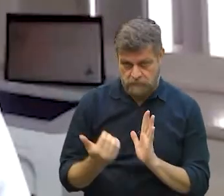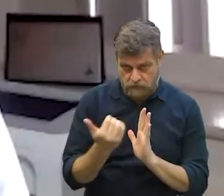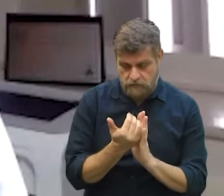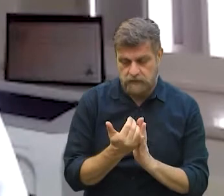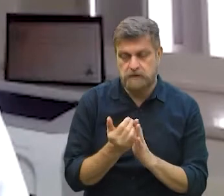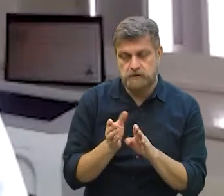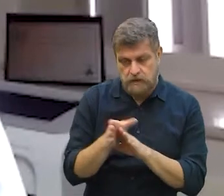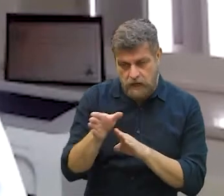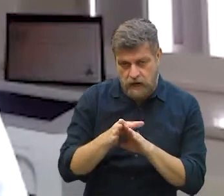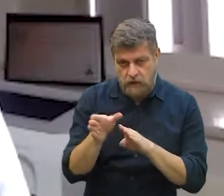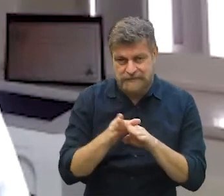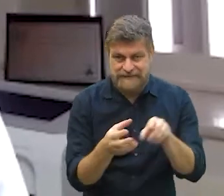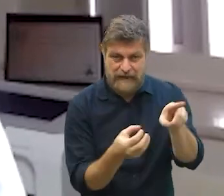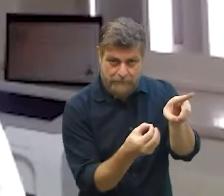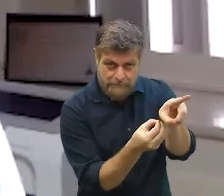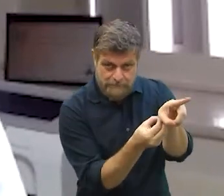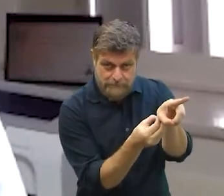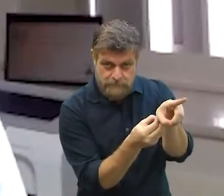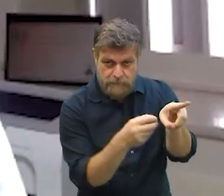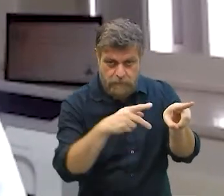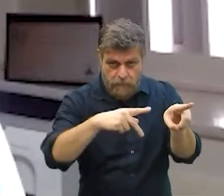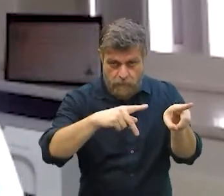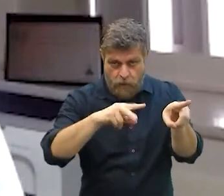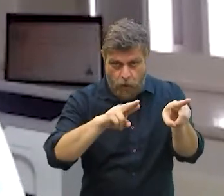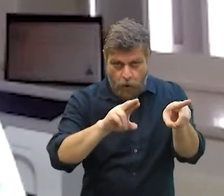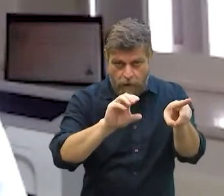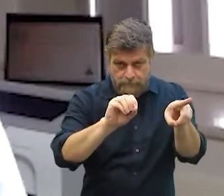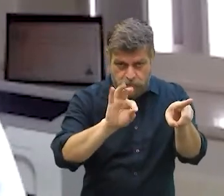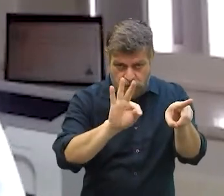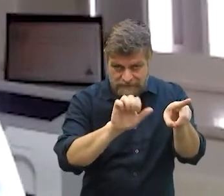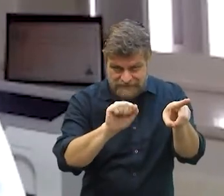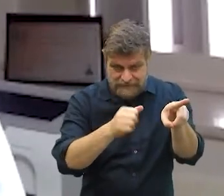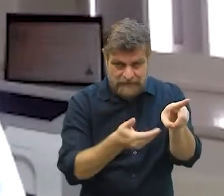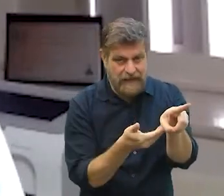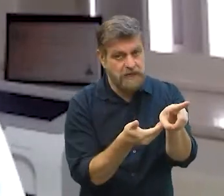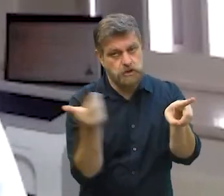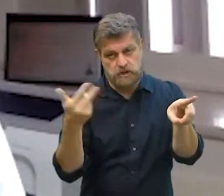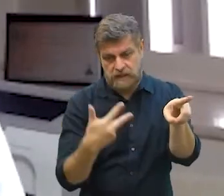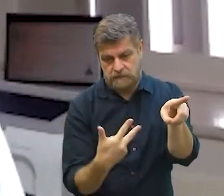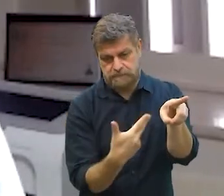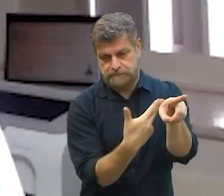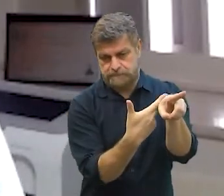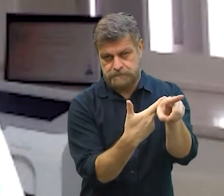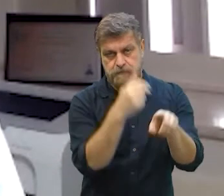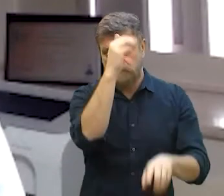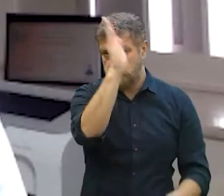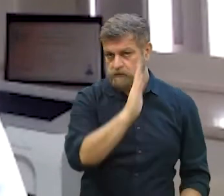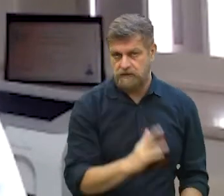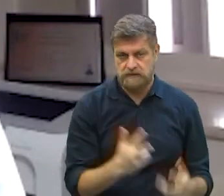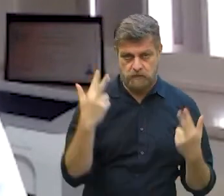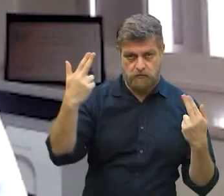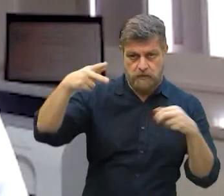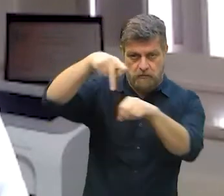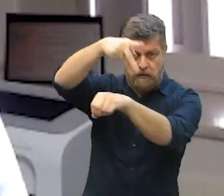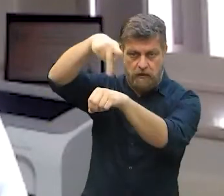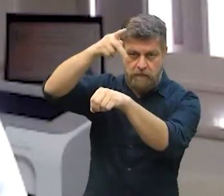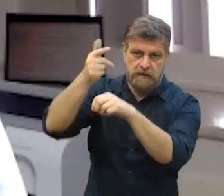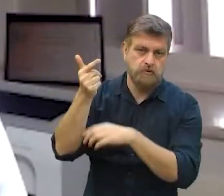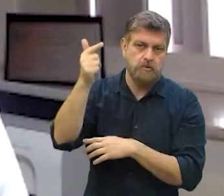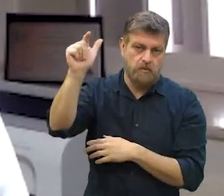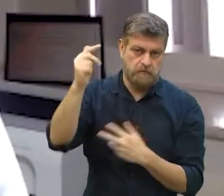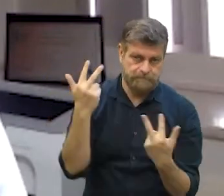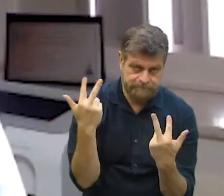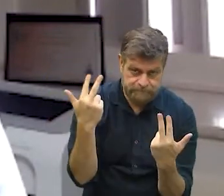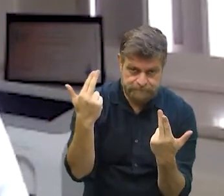nós indicamos, ainda é o tratamento mais preconizado, realizado no mundo inteiro, no Brasil não é diferente. Na sua